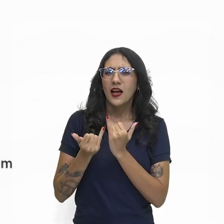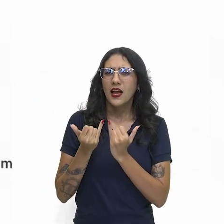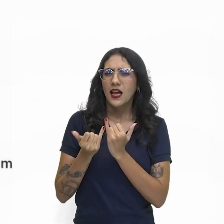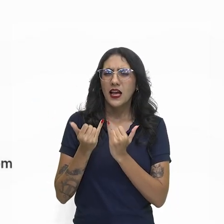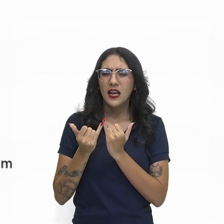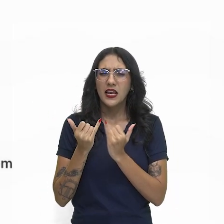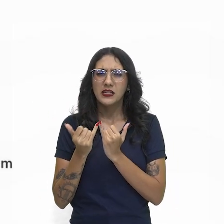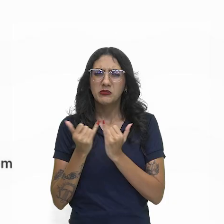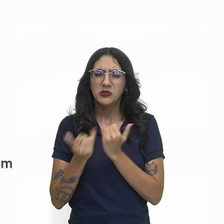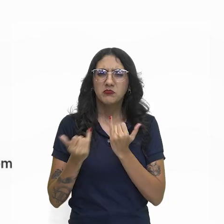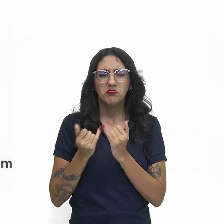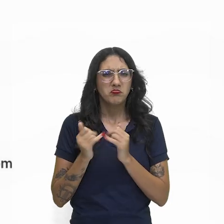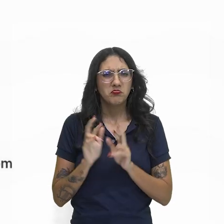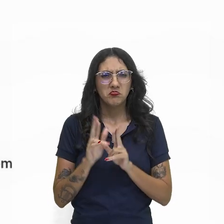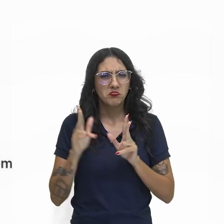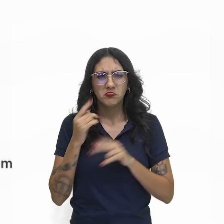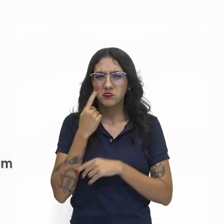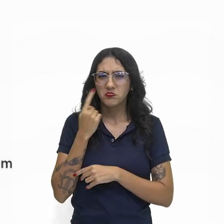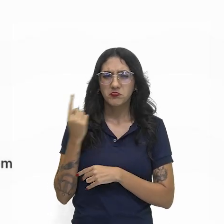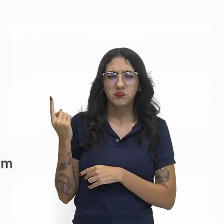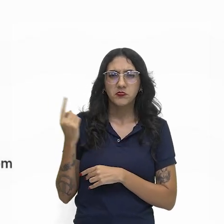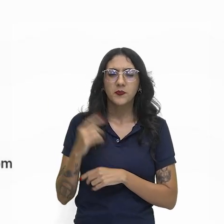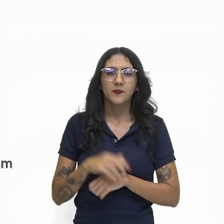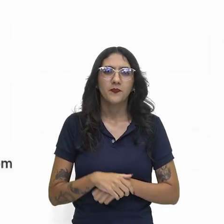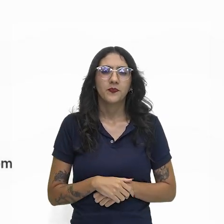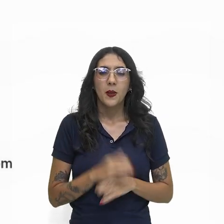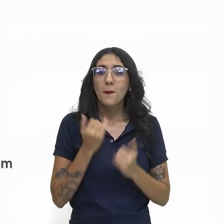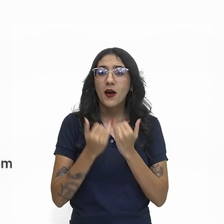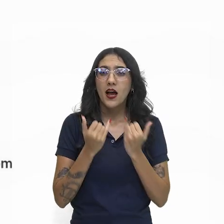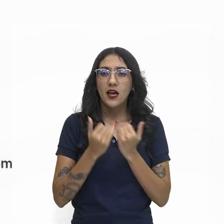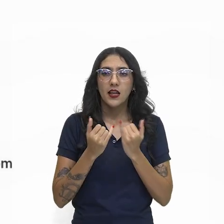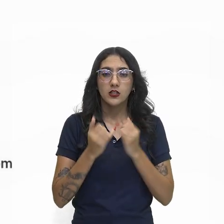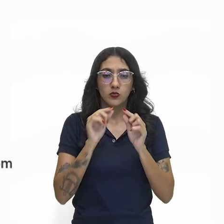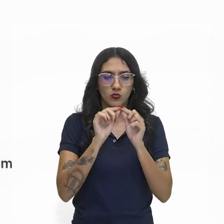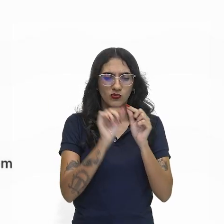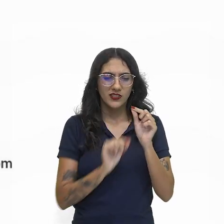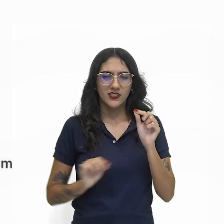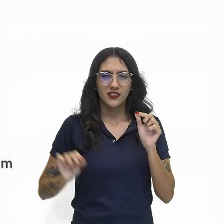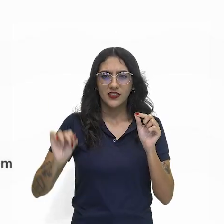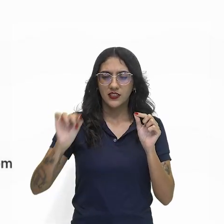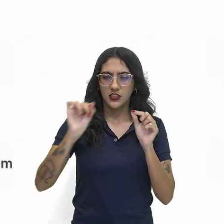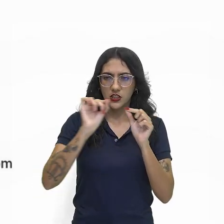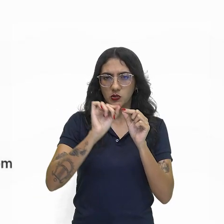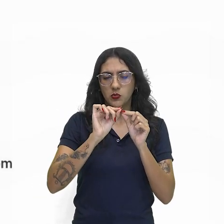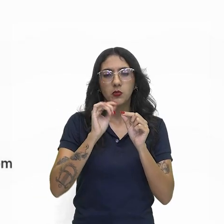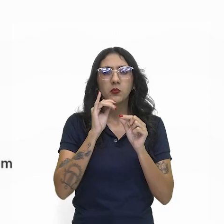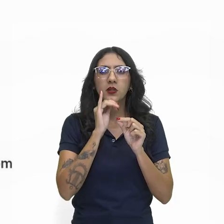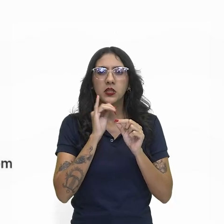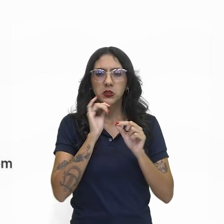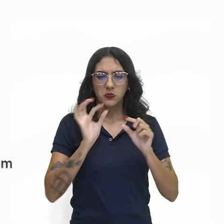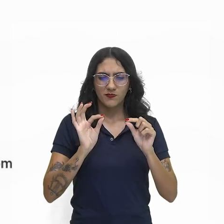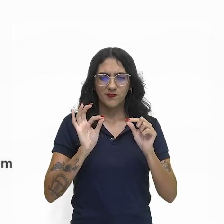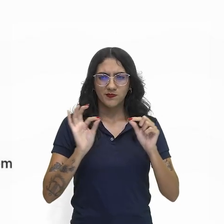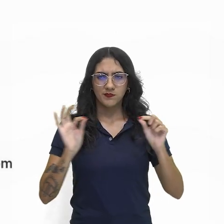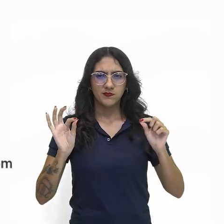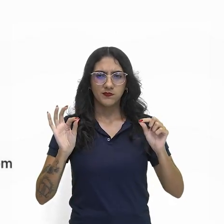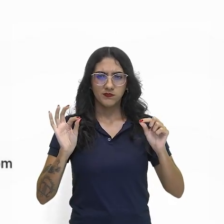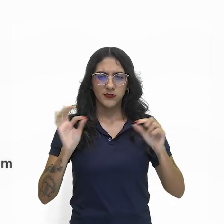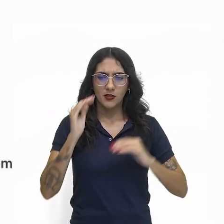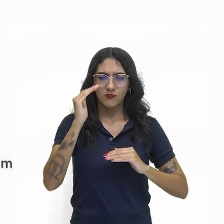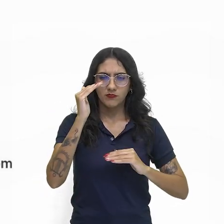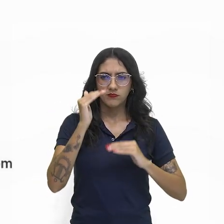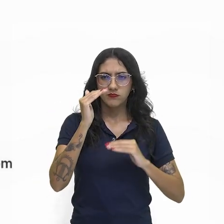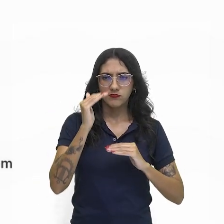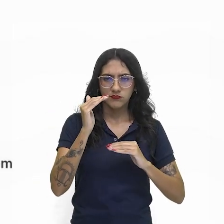circunferência achatada, né? É como se eu pegasse um círculo, um bambolê, por exemplo, e puxasse os lados, aí eu